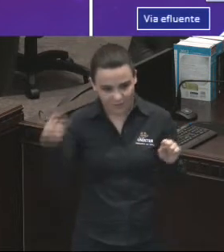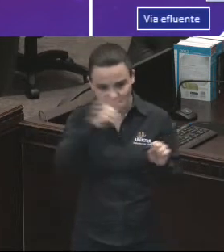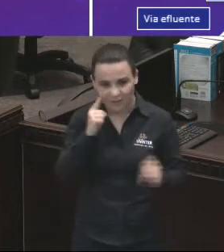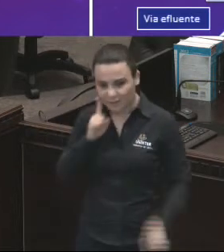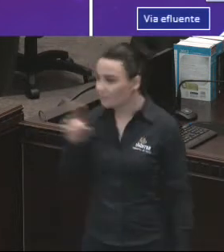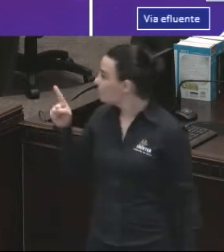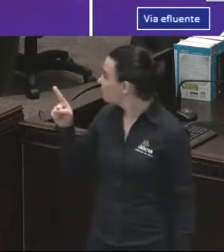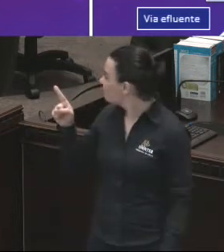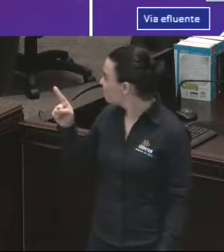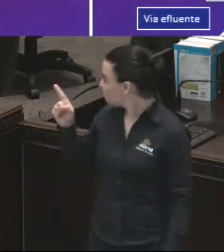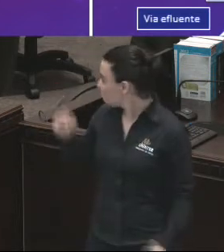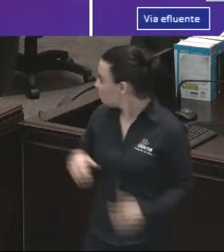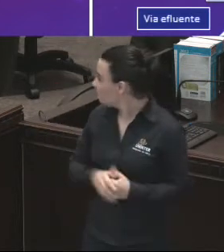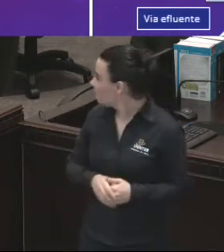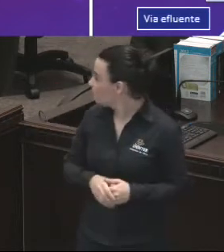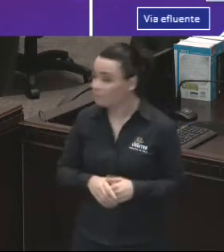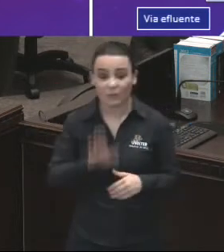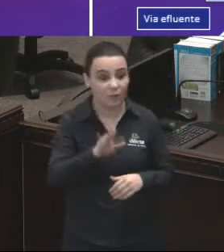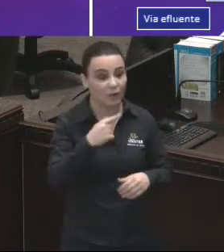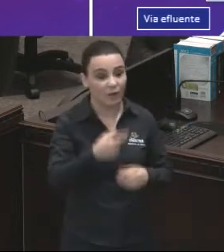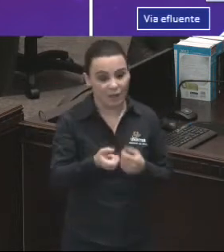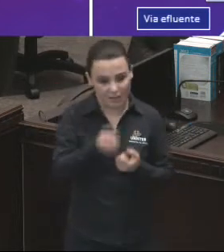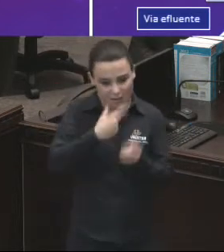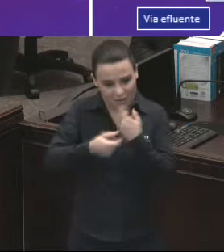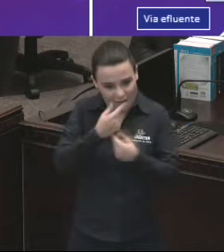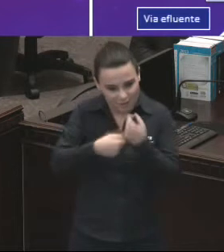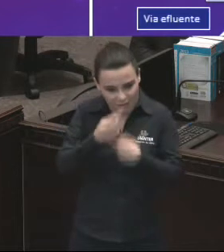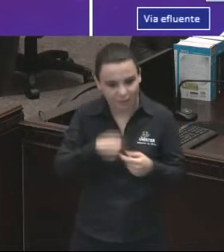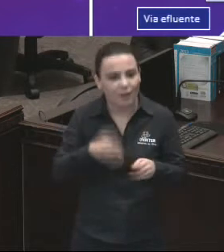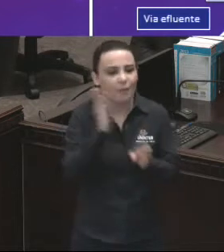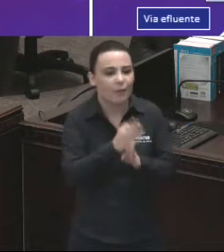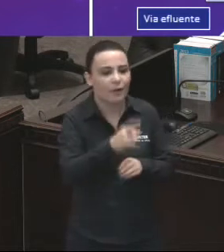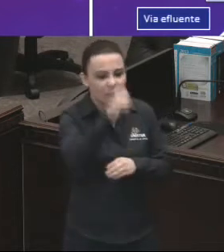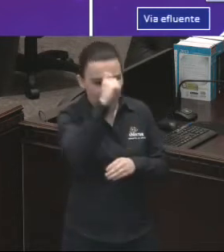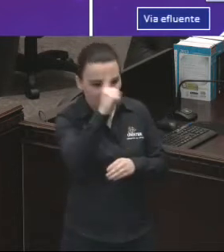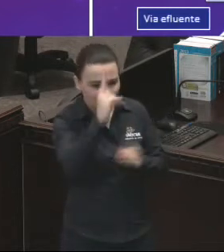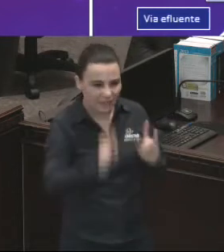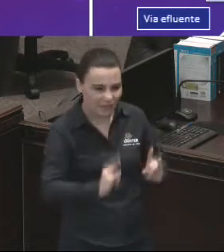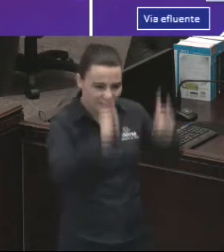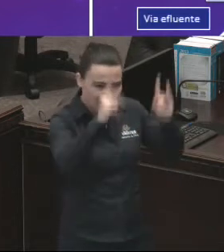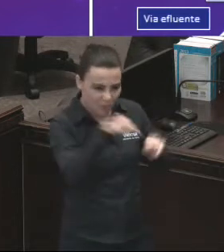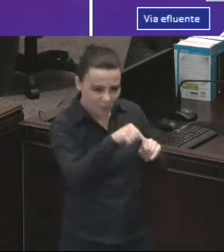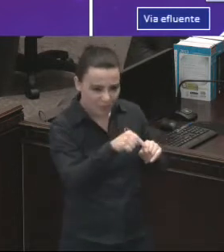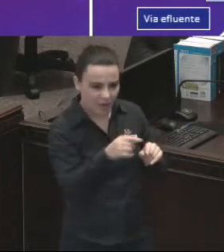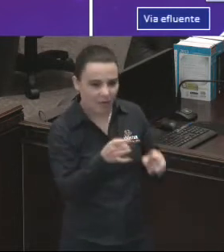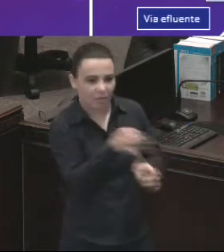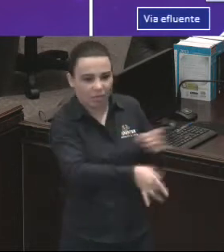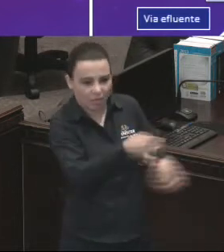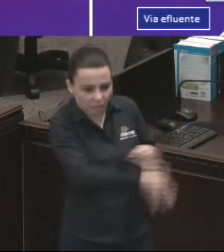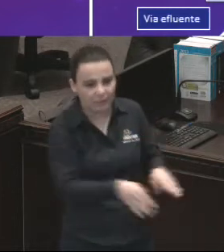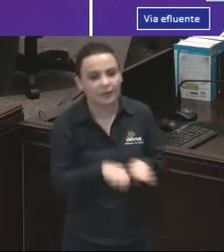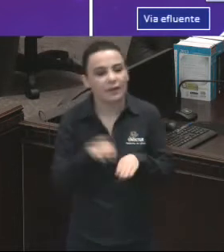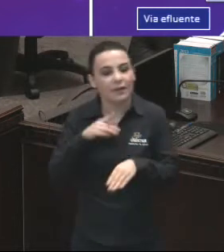ou os seus metabólicos, ou de efluentes hospitalares, ou no esgoto não tratado. Se for no esgoto não tratado, vai direto